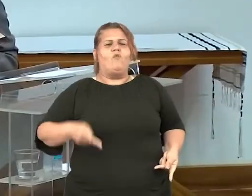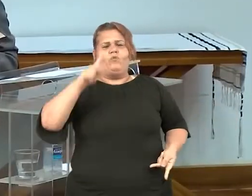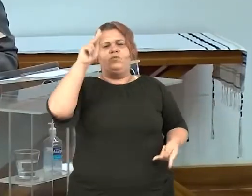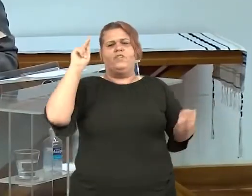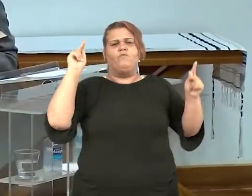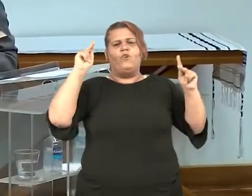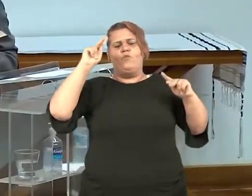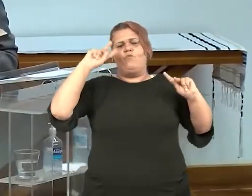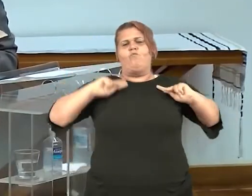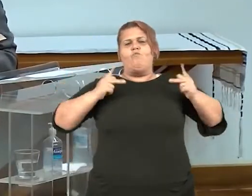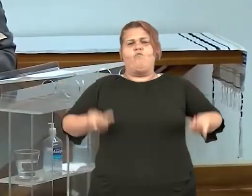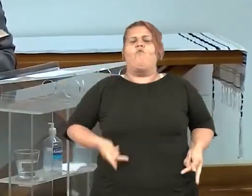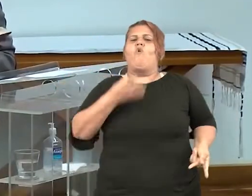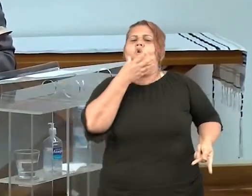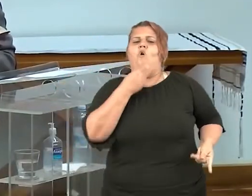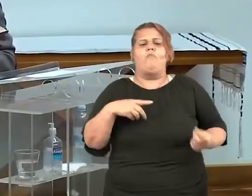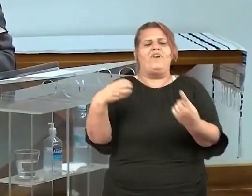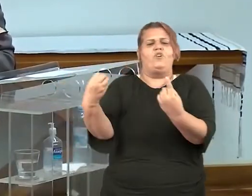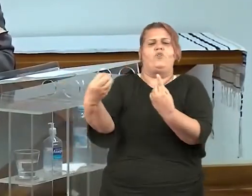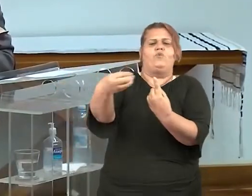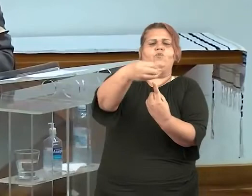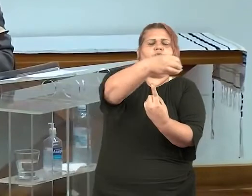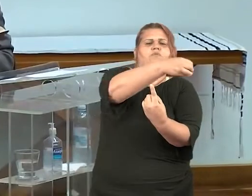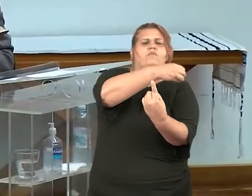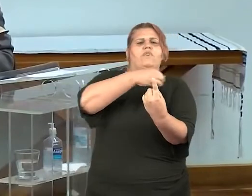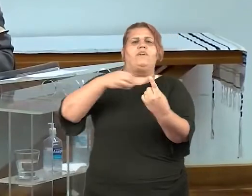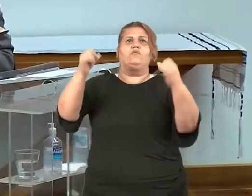centro, que idolatra o homem.